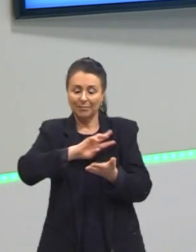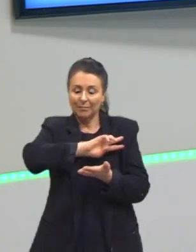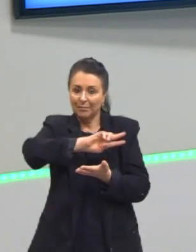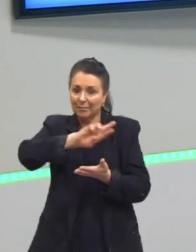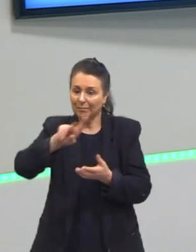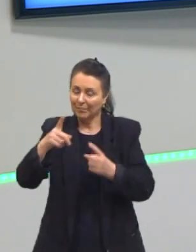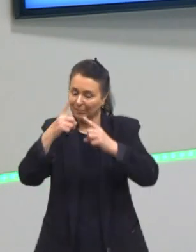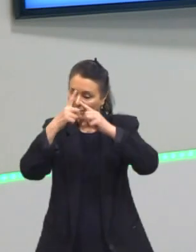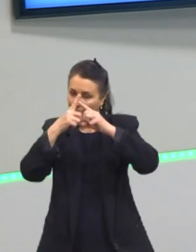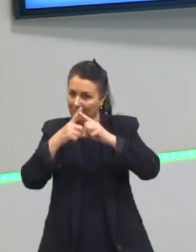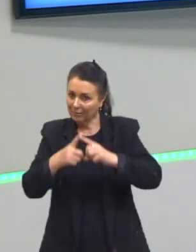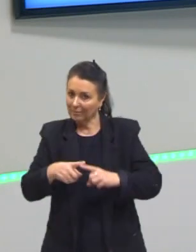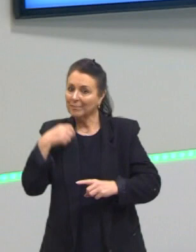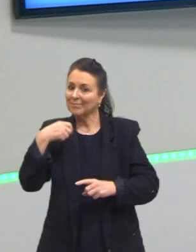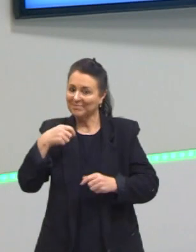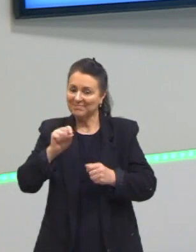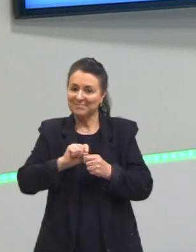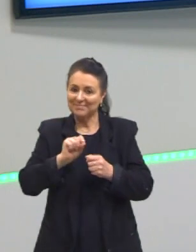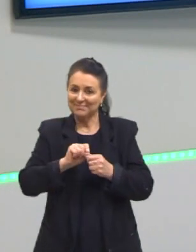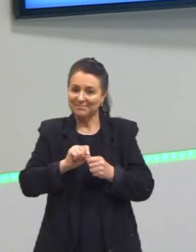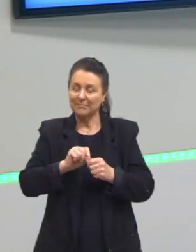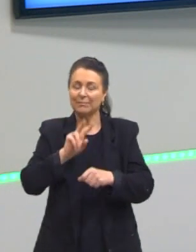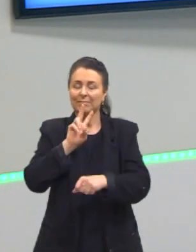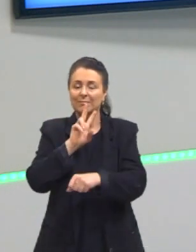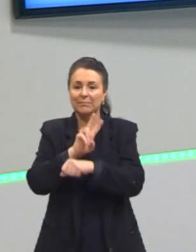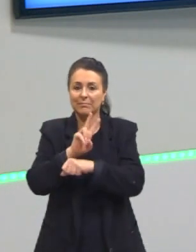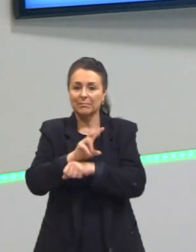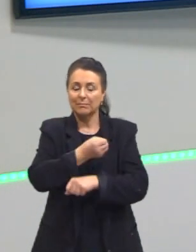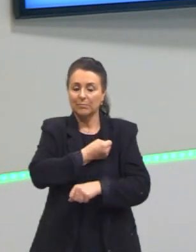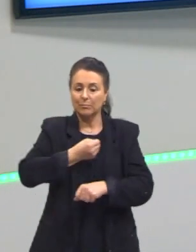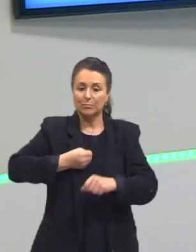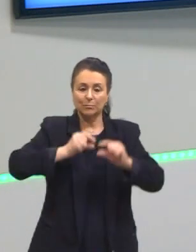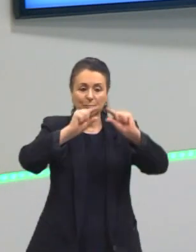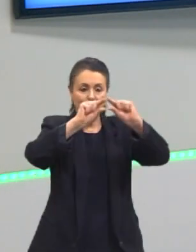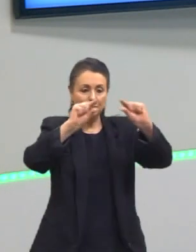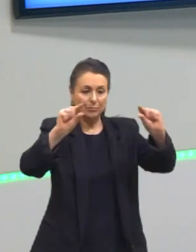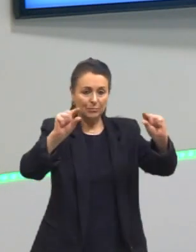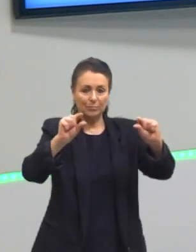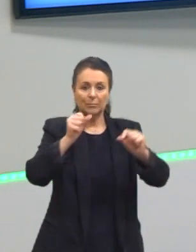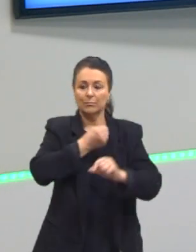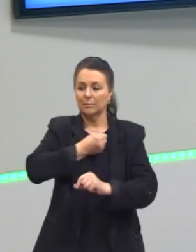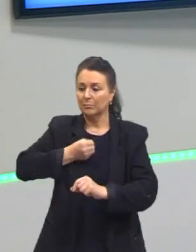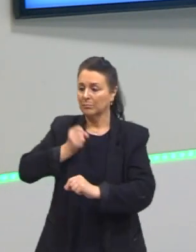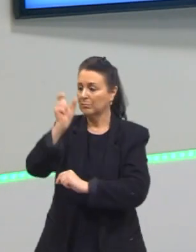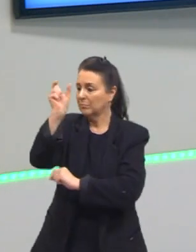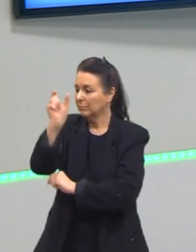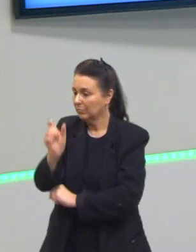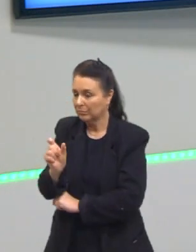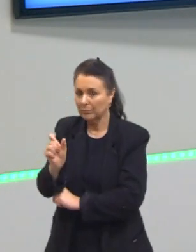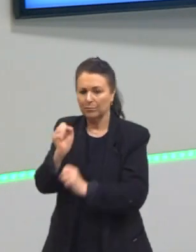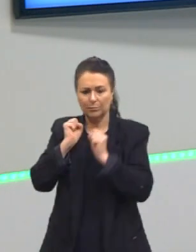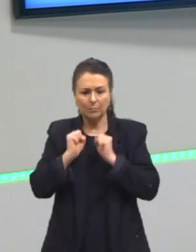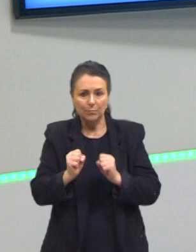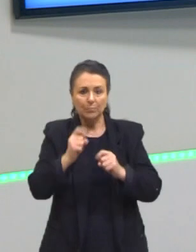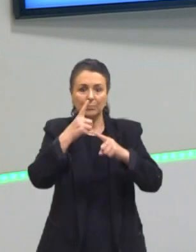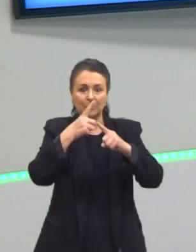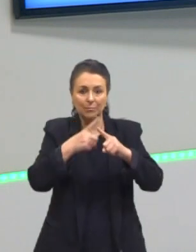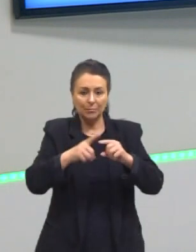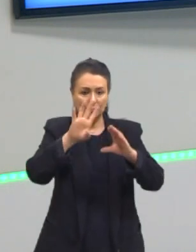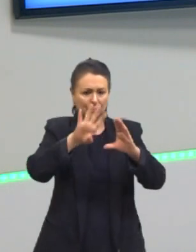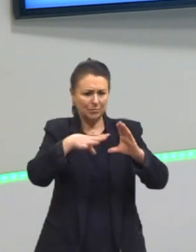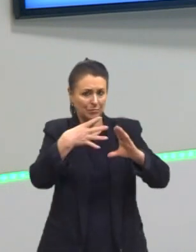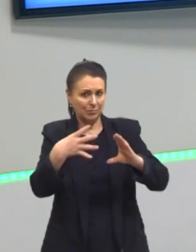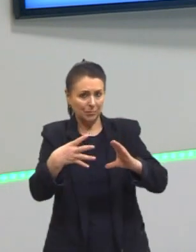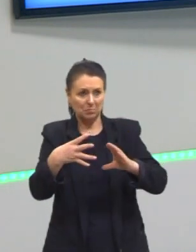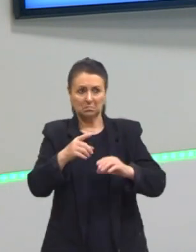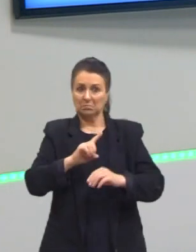que a gente precisa efetuar então cuidar né o número de linhas e colunas ver se eu posso multiplicar Matriz ou